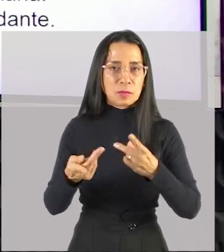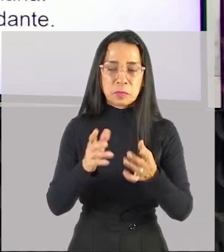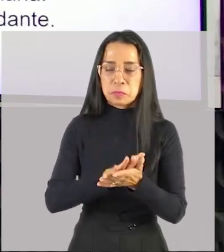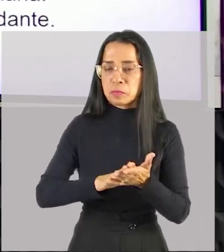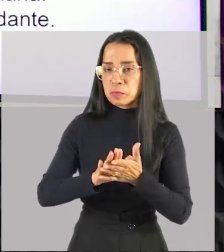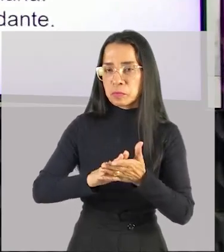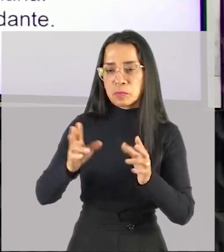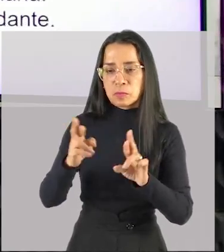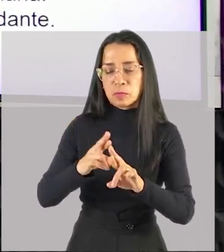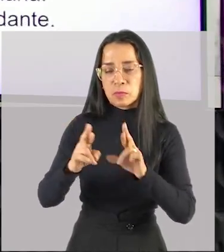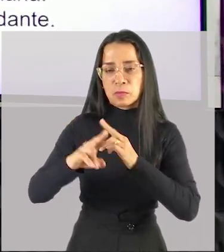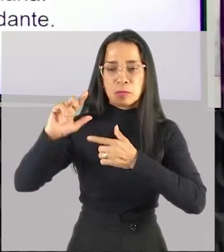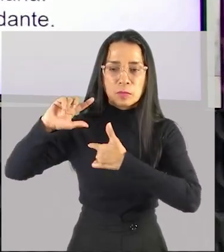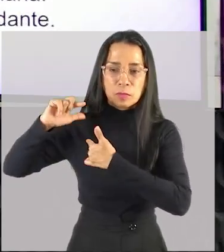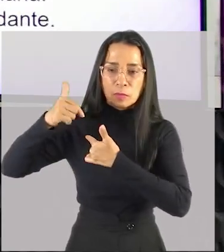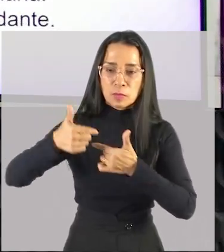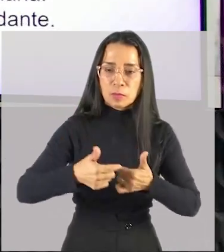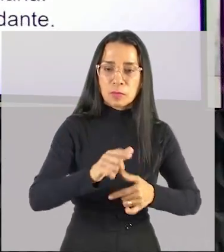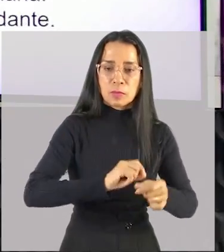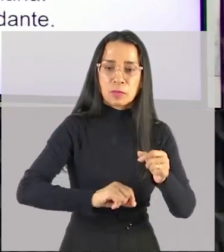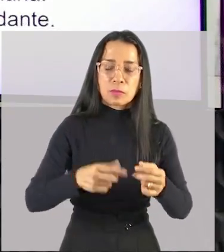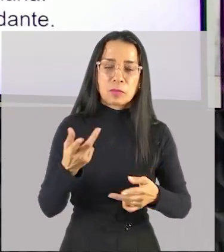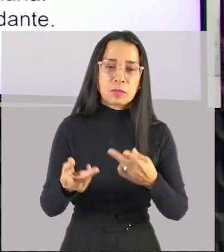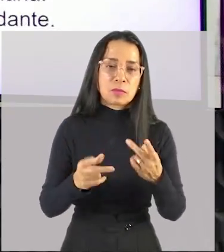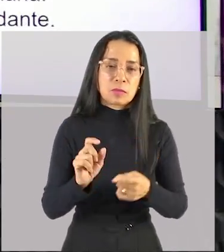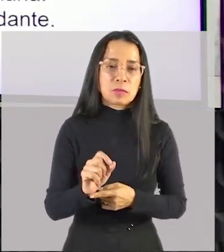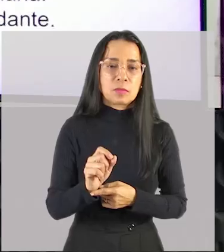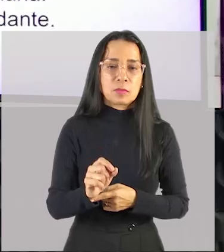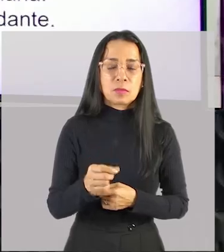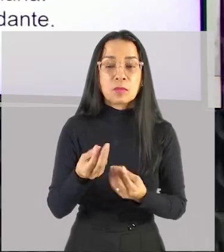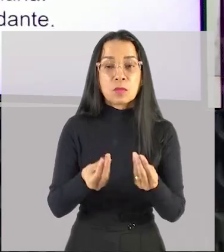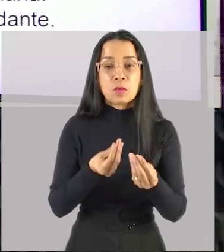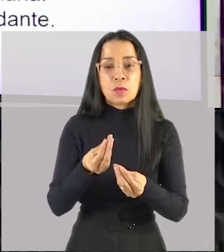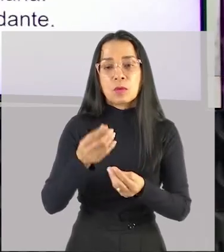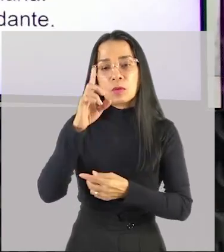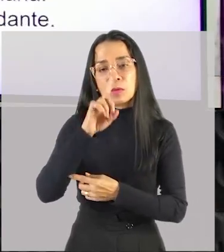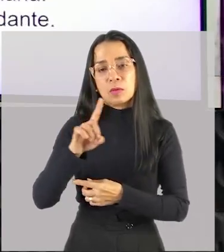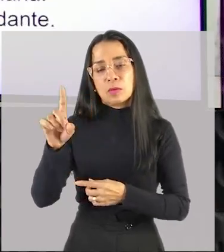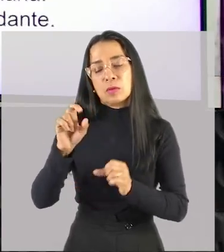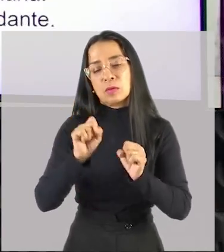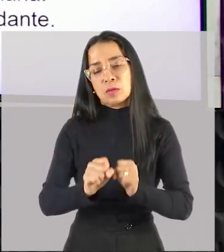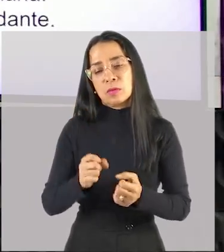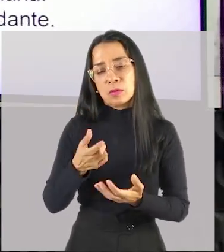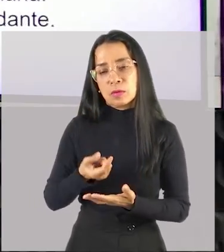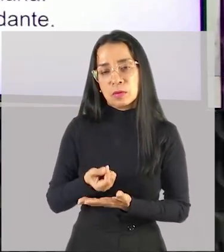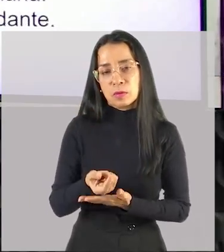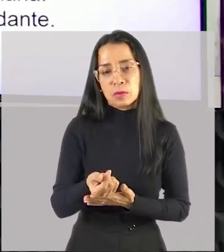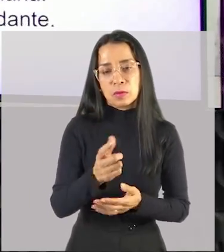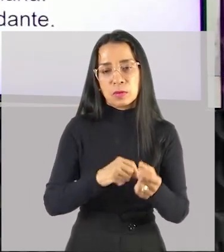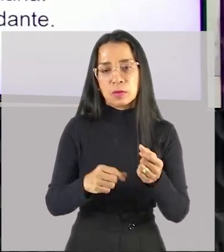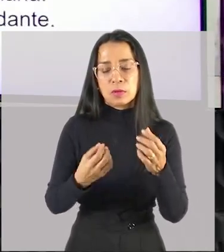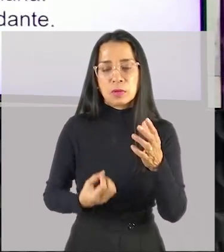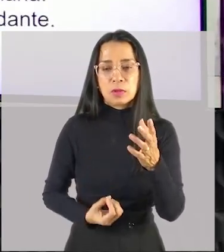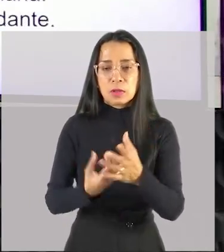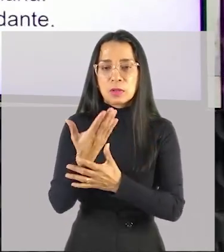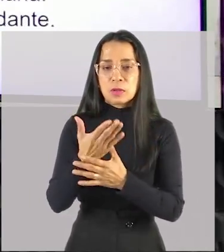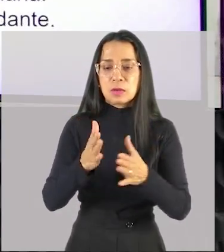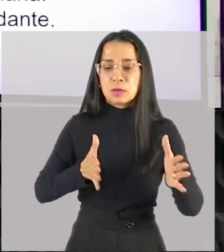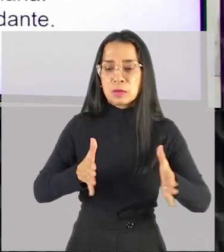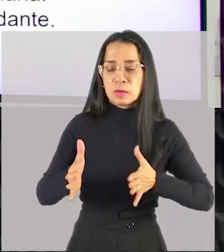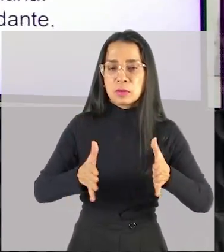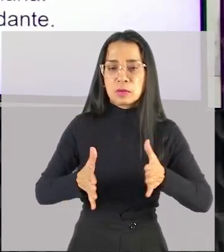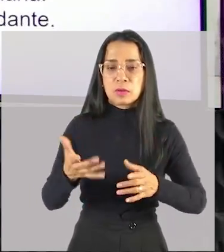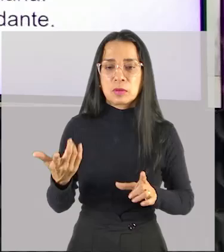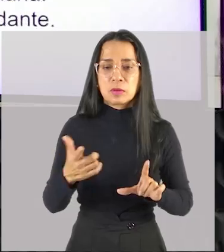Aqui está falando sobre o que é... Como é que Deus pode ser eterno? Como é que Deus pode ser eterno? Se ele criou a